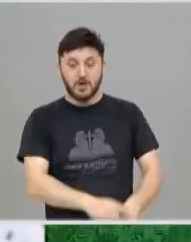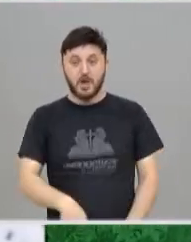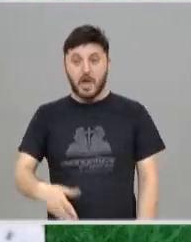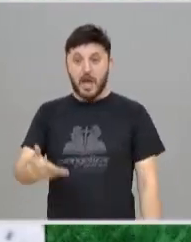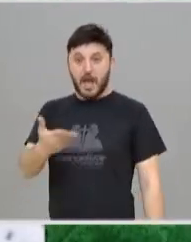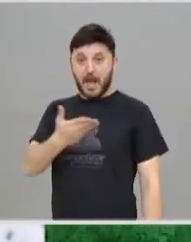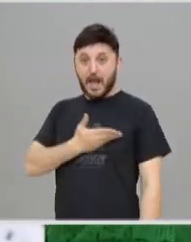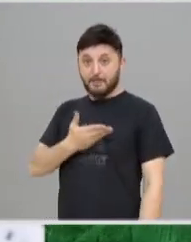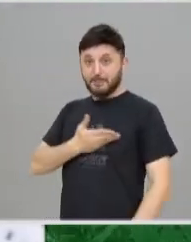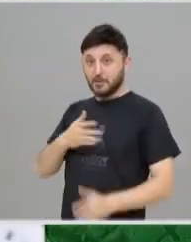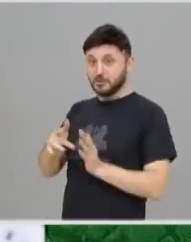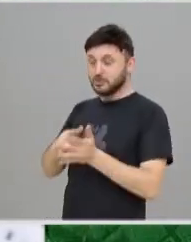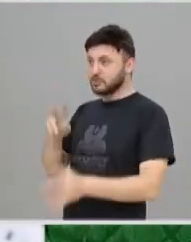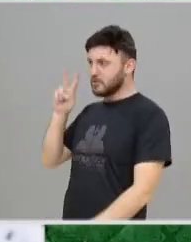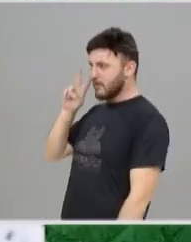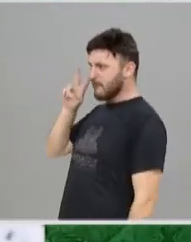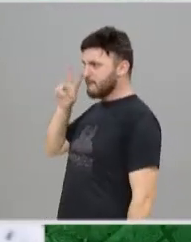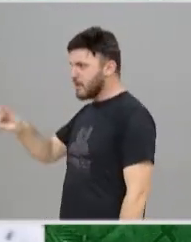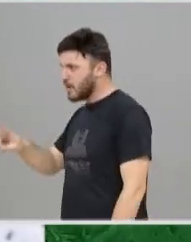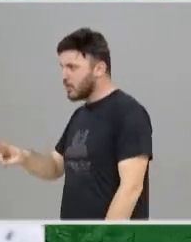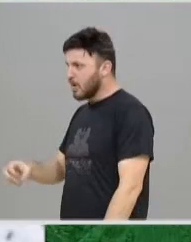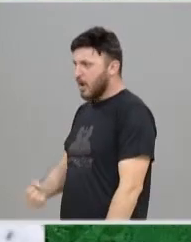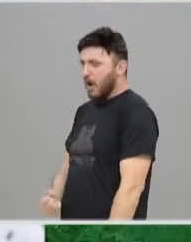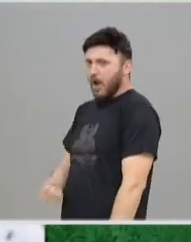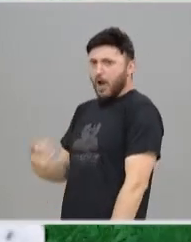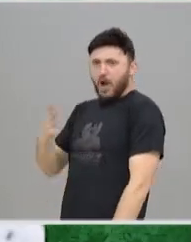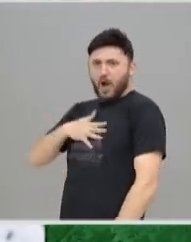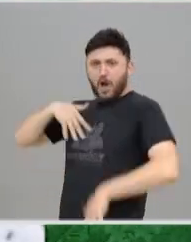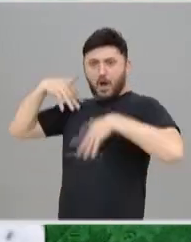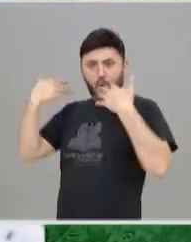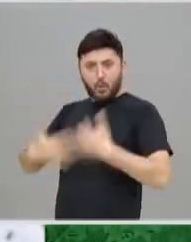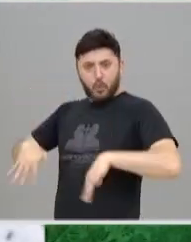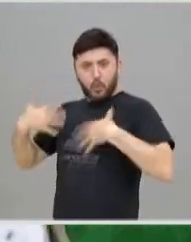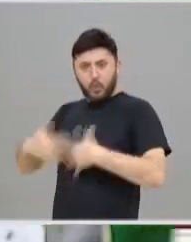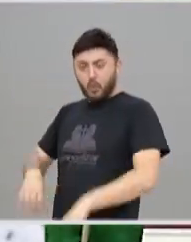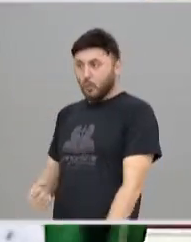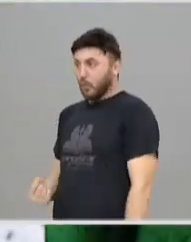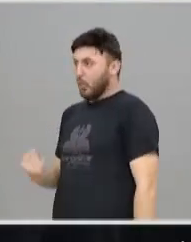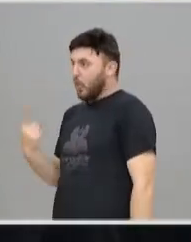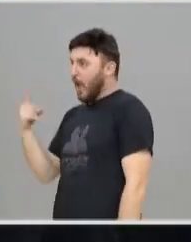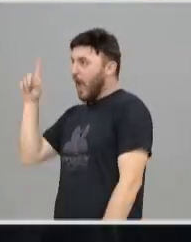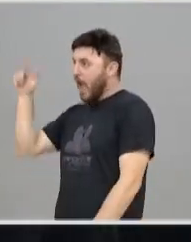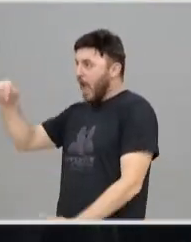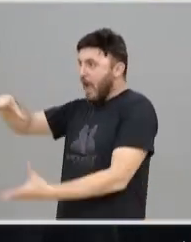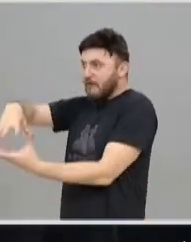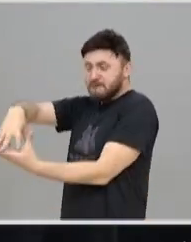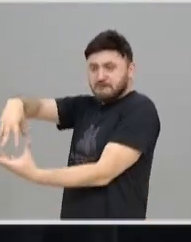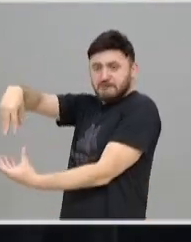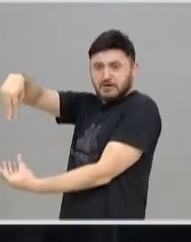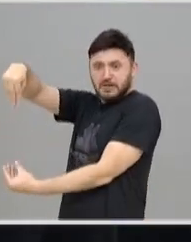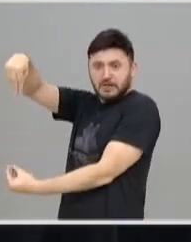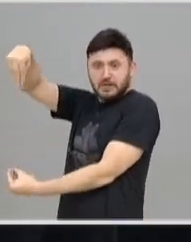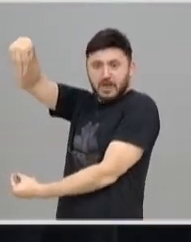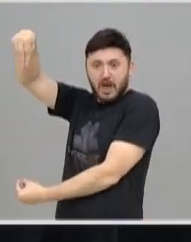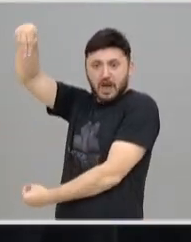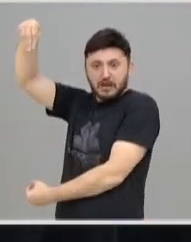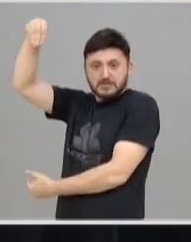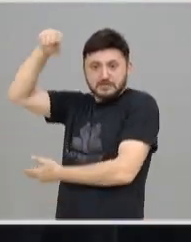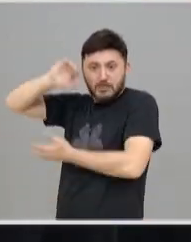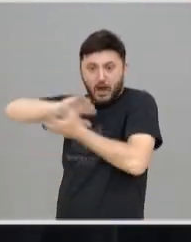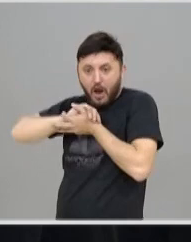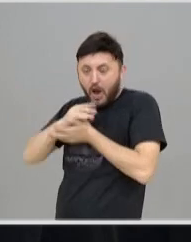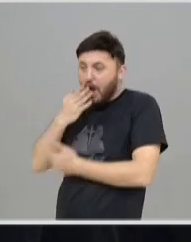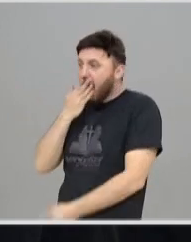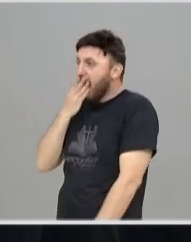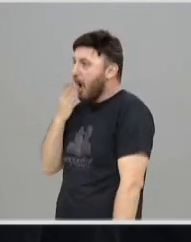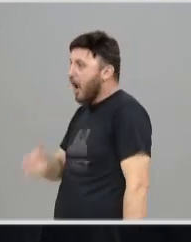avistaram andando sobre o mar, ficaram apavorados e disseram: é um fantasma! E